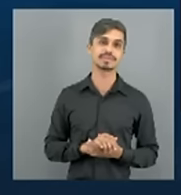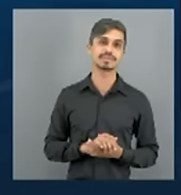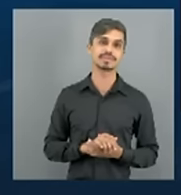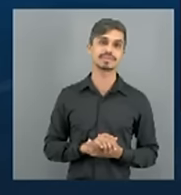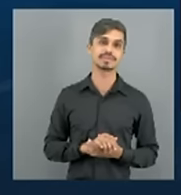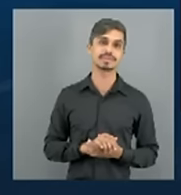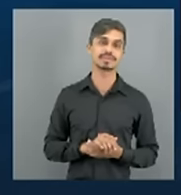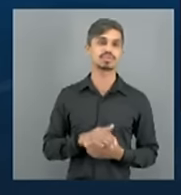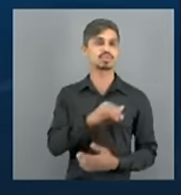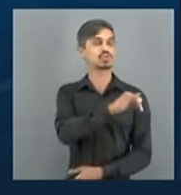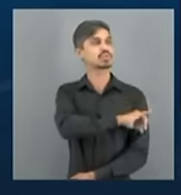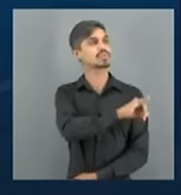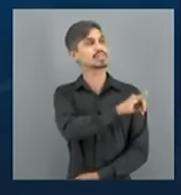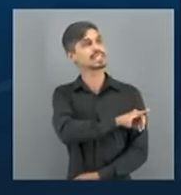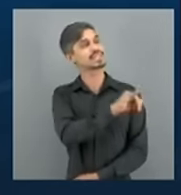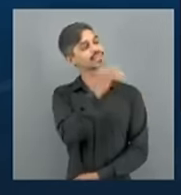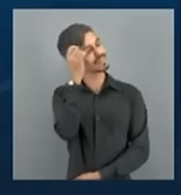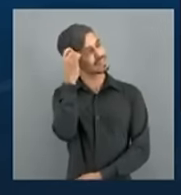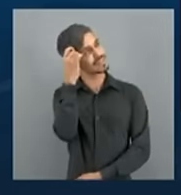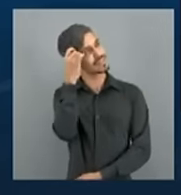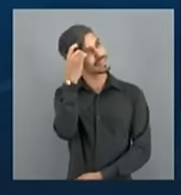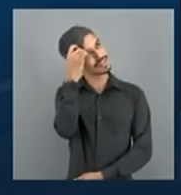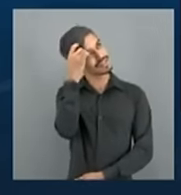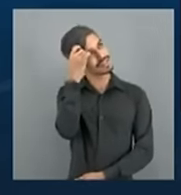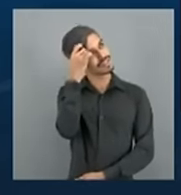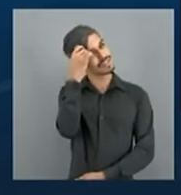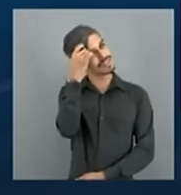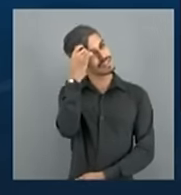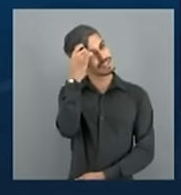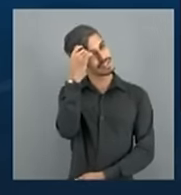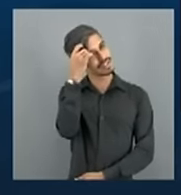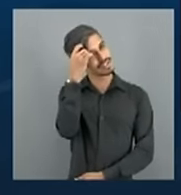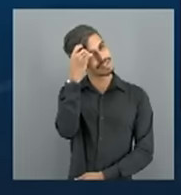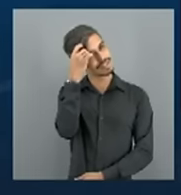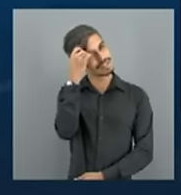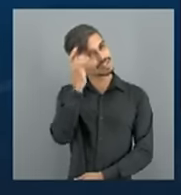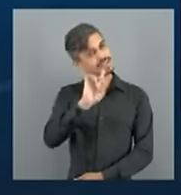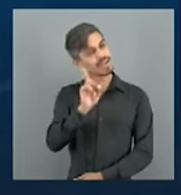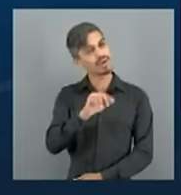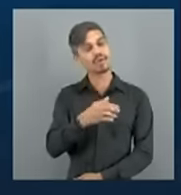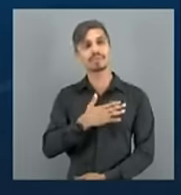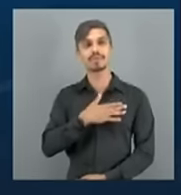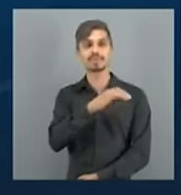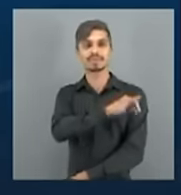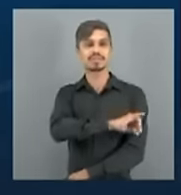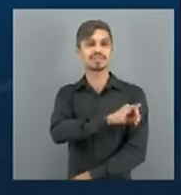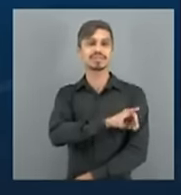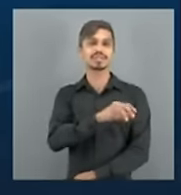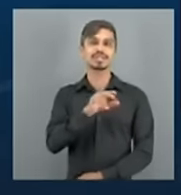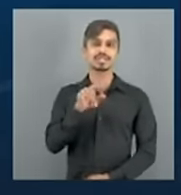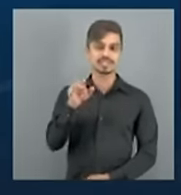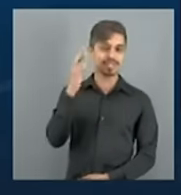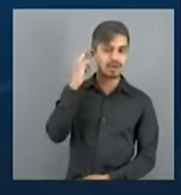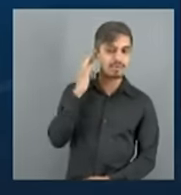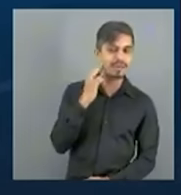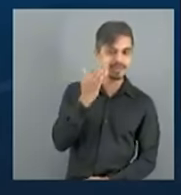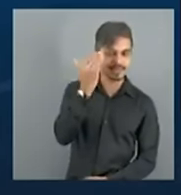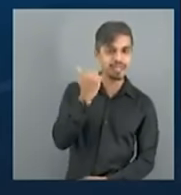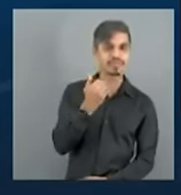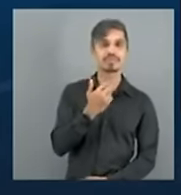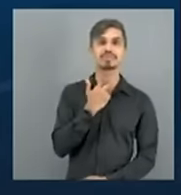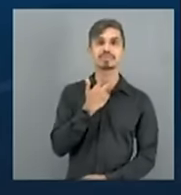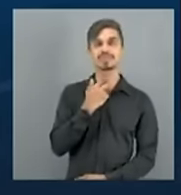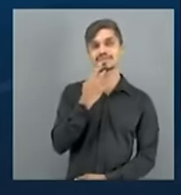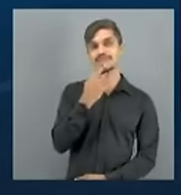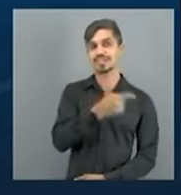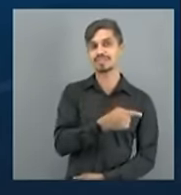Do Rio? Não, do Rio. Meus alvos sempre foi no Rio, porque o Rio de Janeiro, Romário, como você sabe, e eu não vou nem falar do